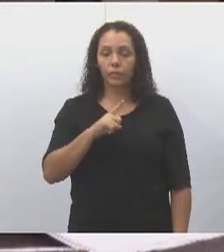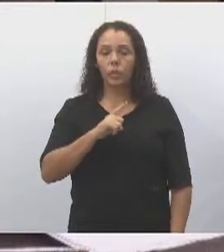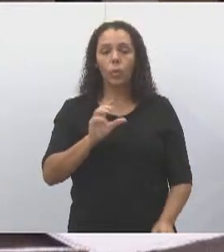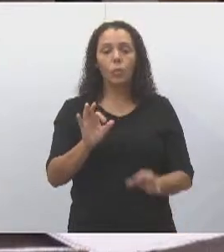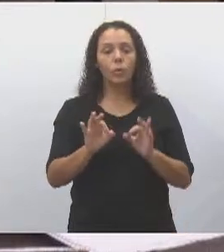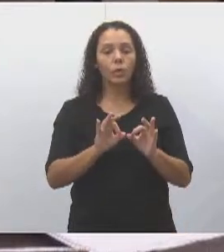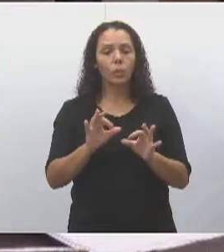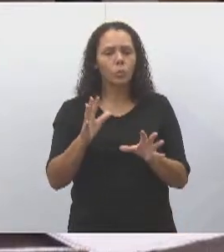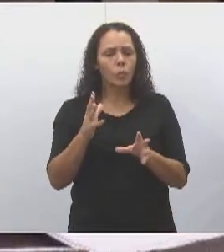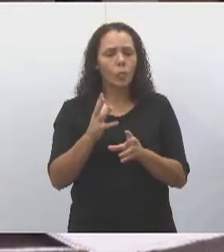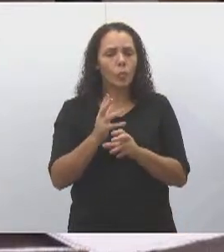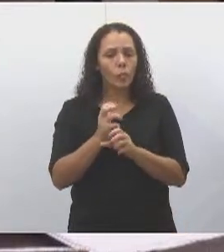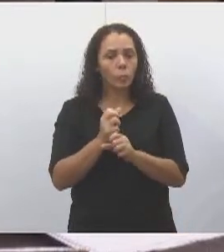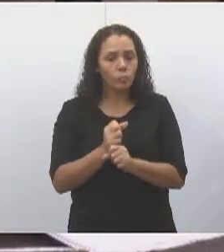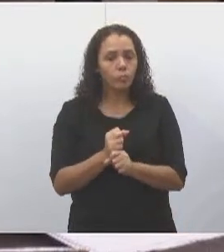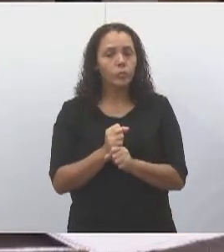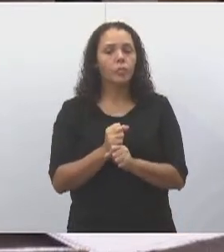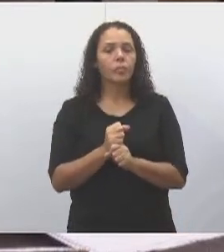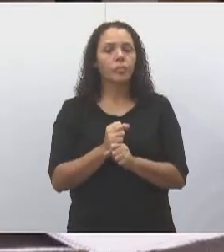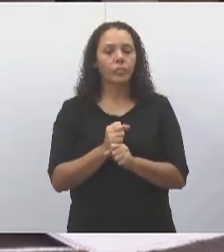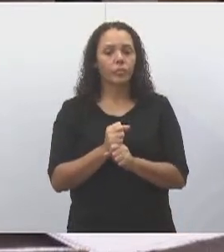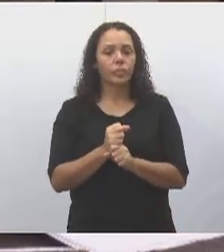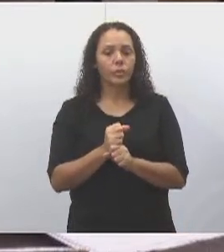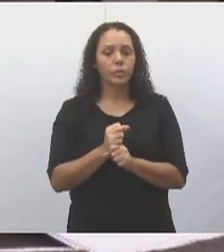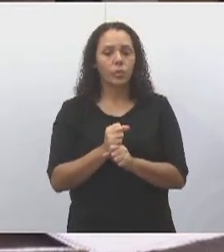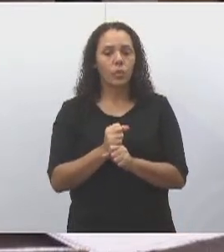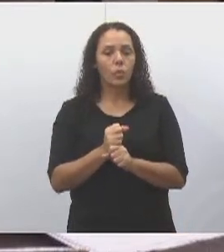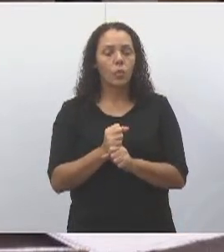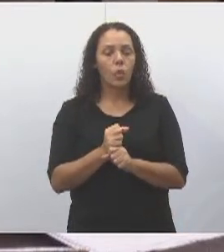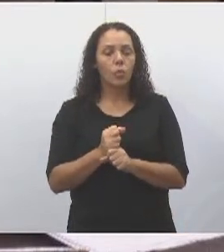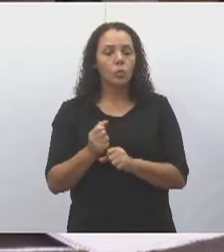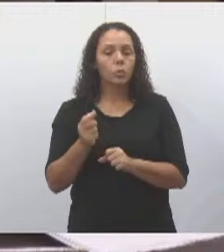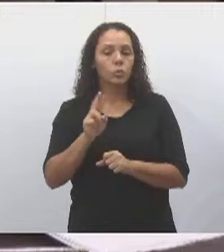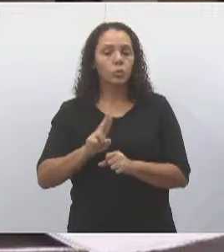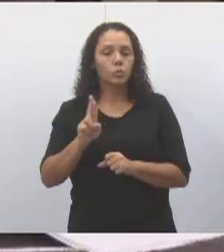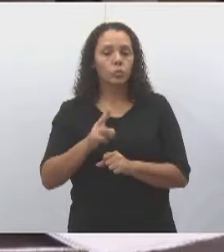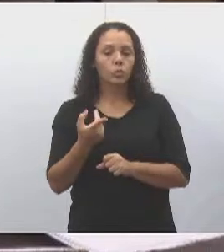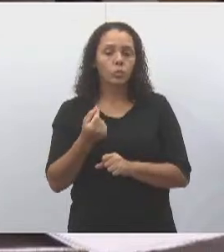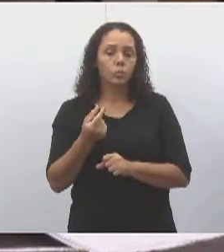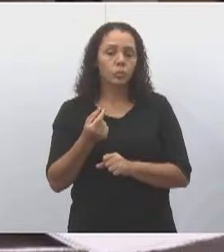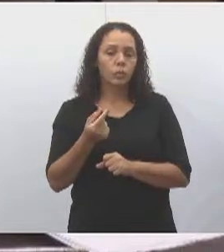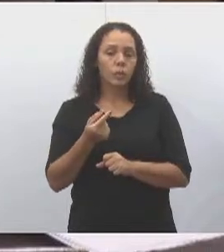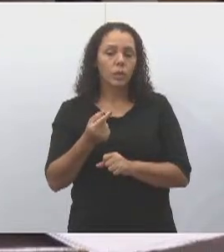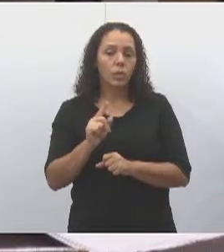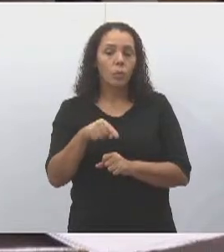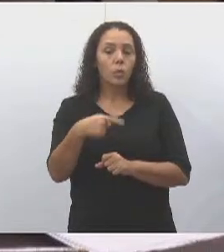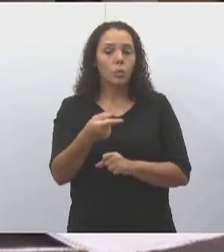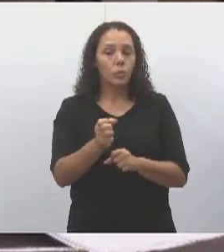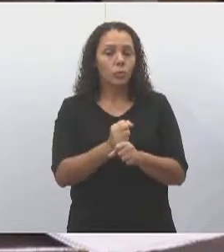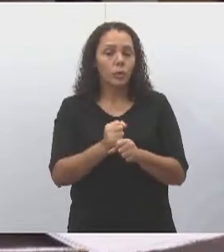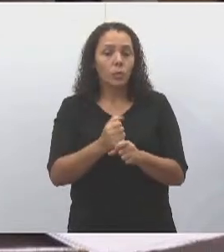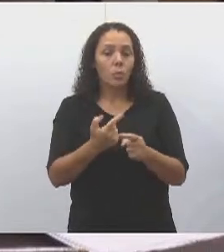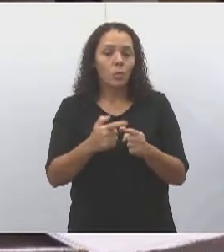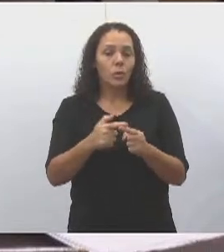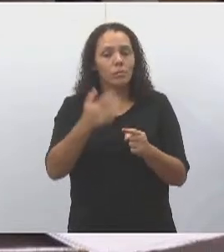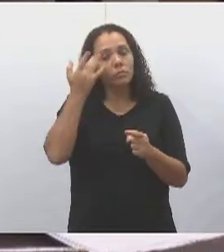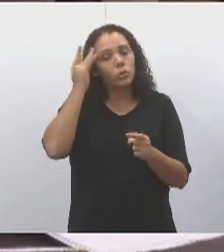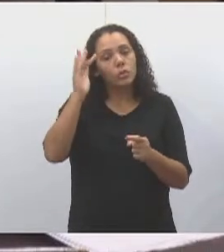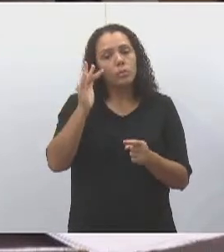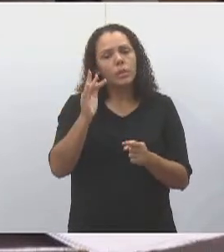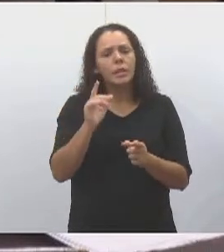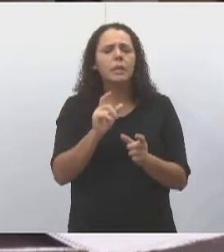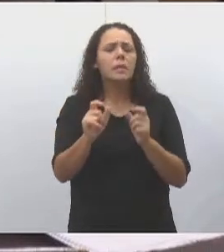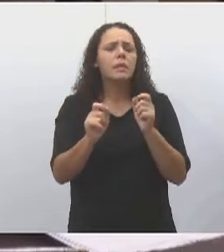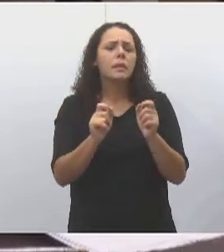enxugados, né, os gastos para o ano de 2025, porque não saberíamos realmente quem assumiria